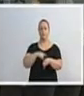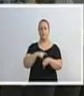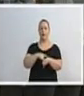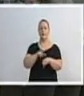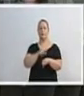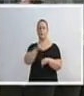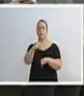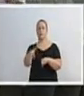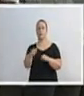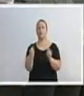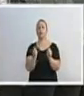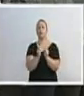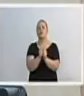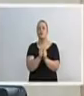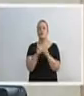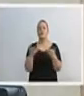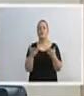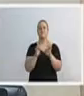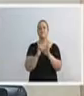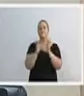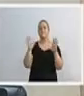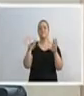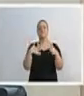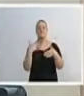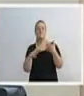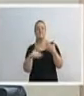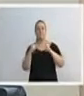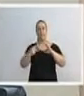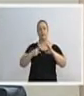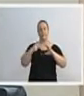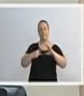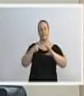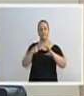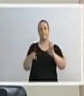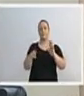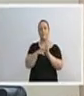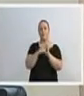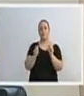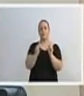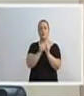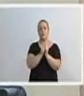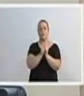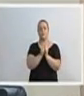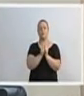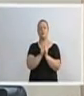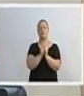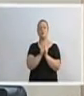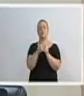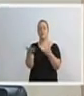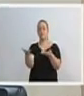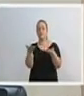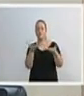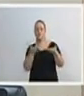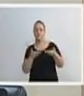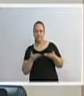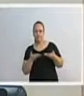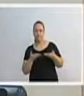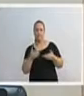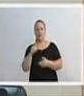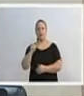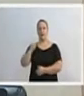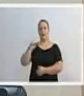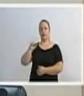os servidores desta Casa Legislativa, e os vereadores estão convidados. Vai ser o happy hour da Ascamblu,